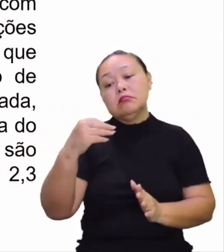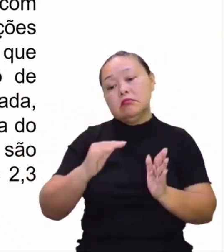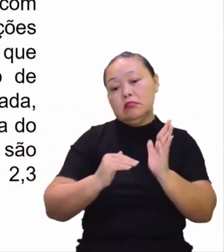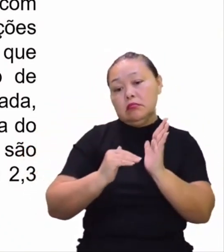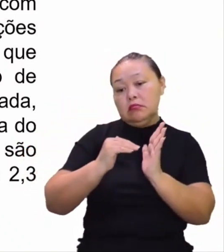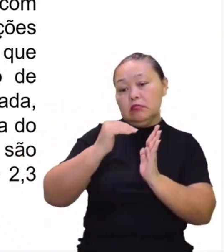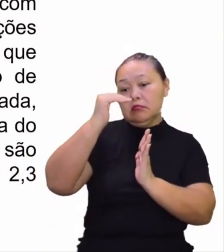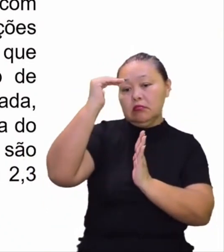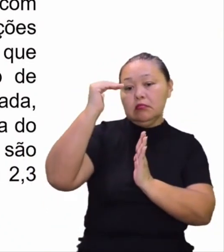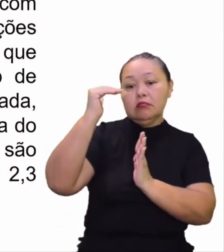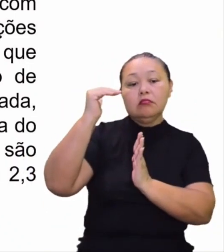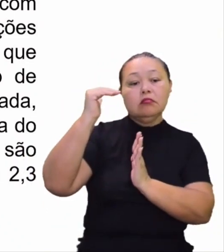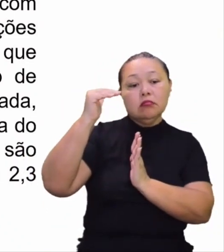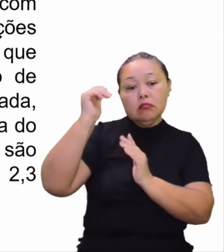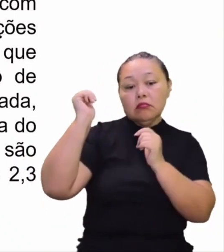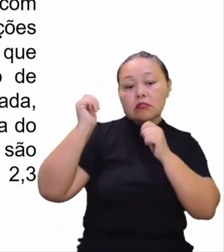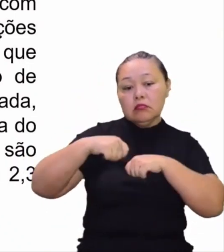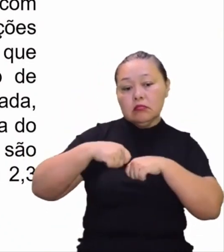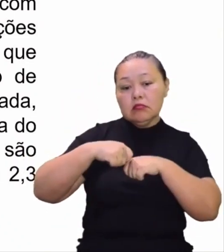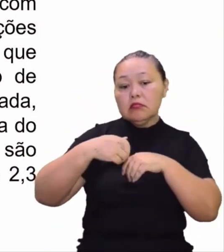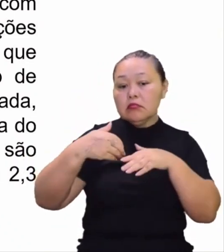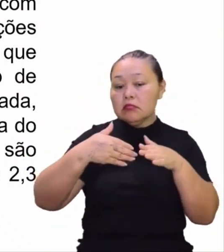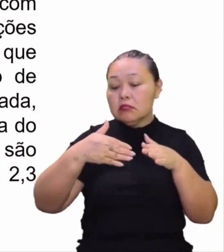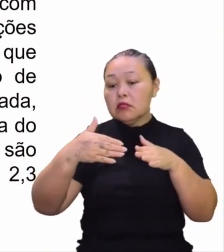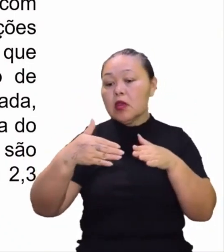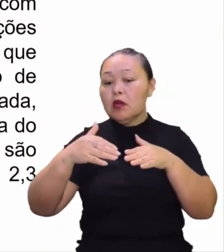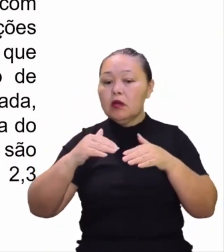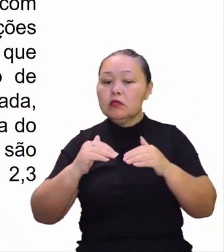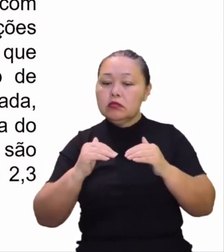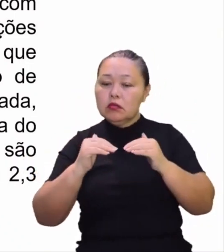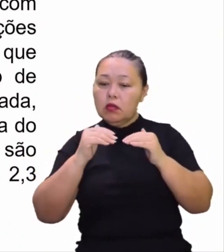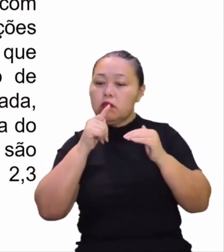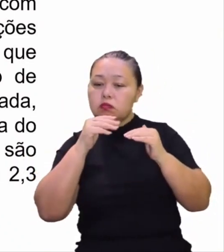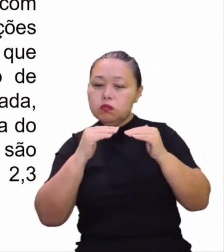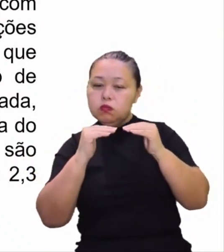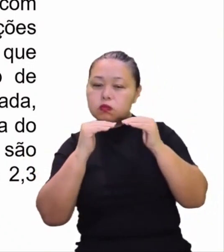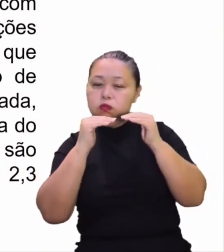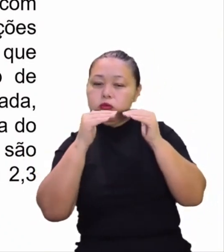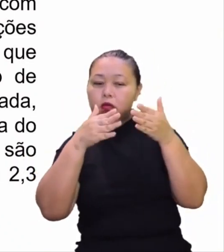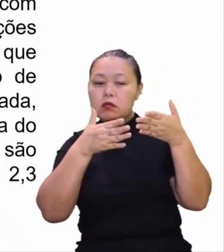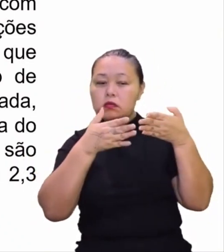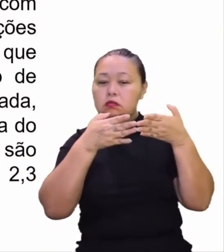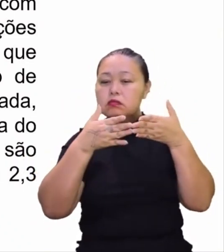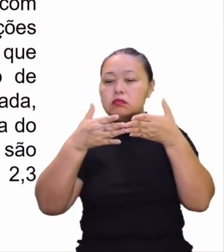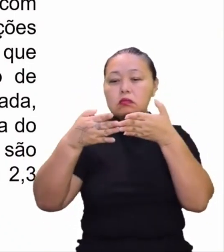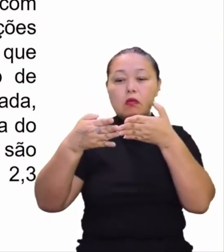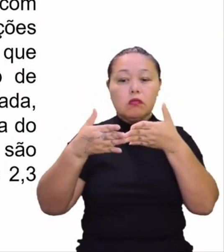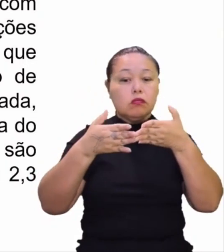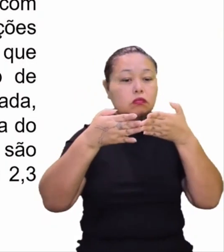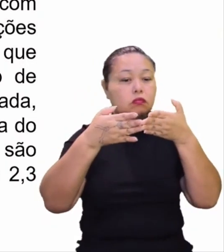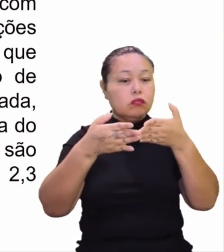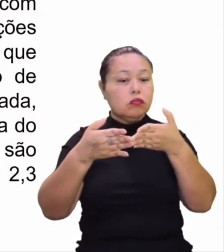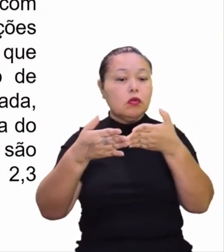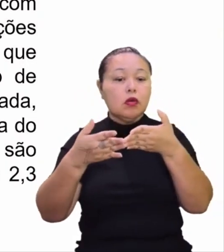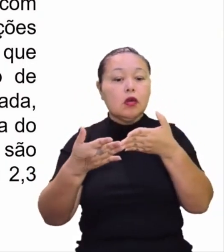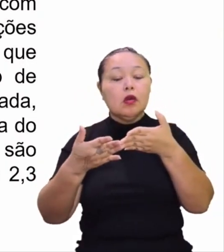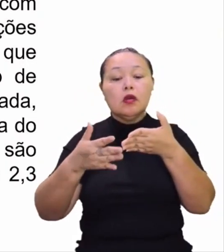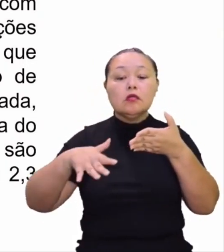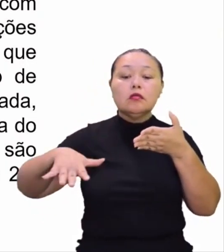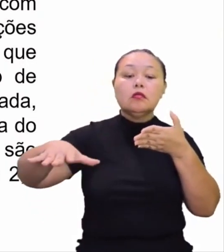mais de 13 metros, o que permite, no período de sua enchente, a navegação de